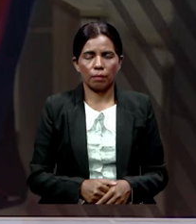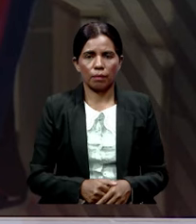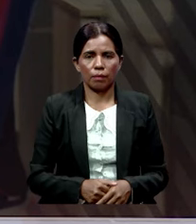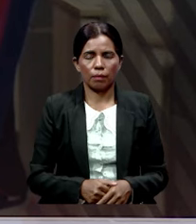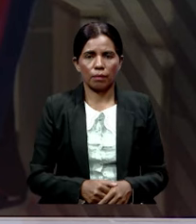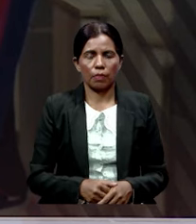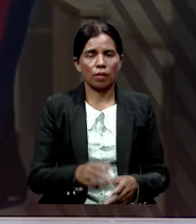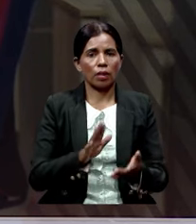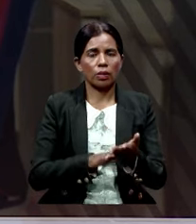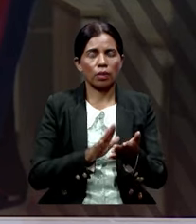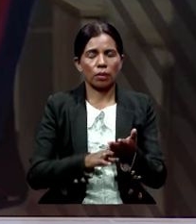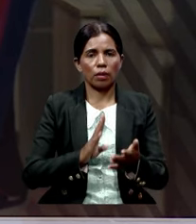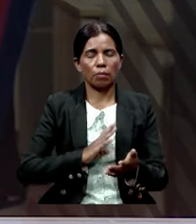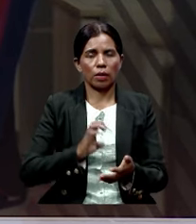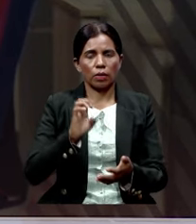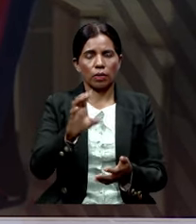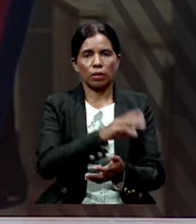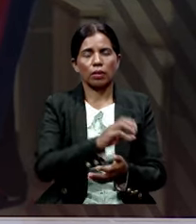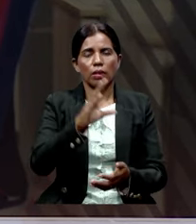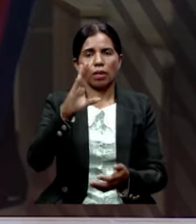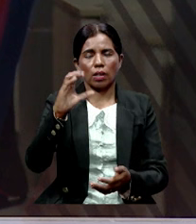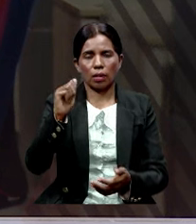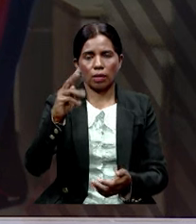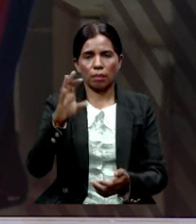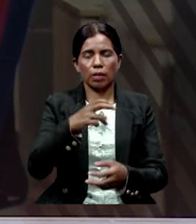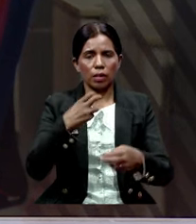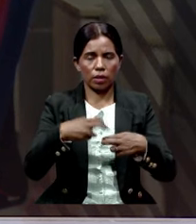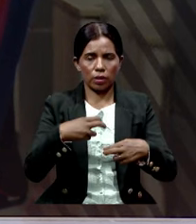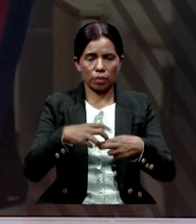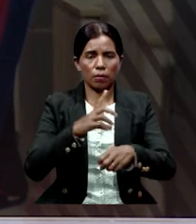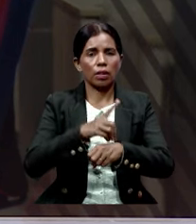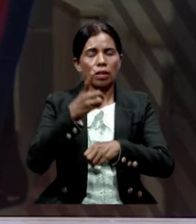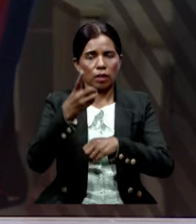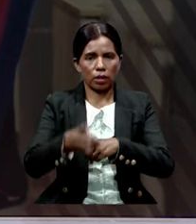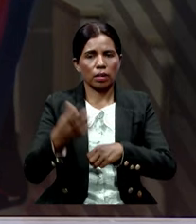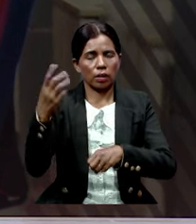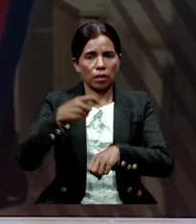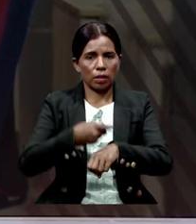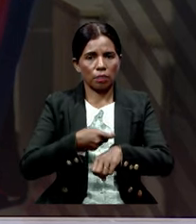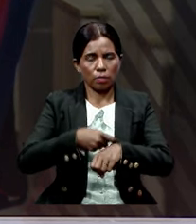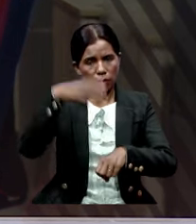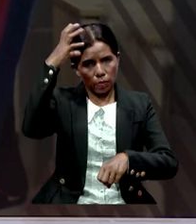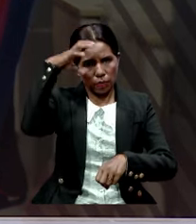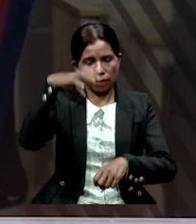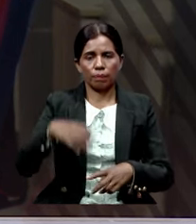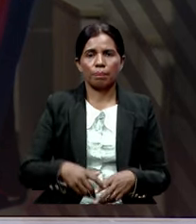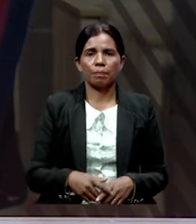Ensino básico becusi de baixo no Camea Raihun, risco ba desastre natural iha tempo udang.